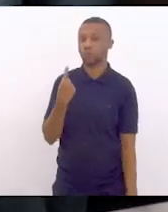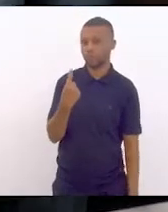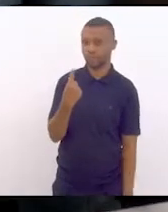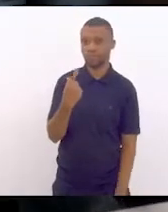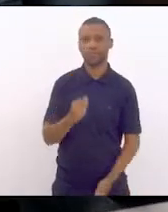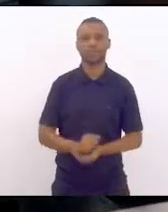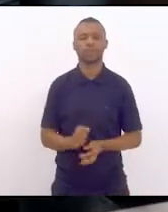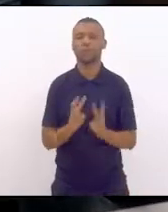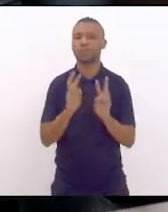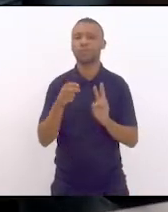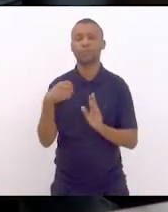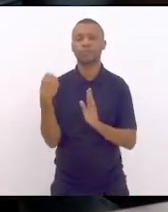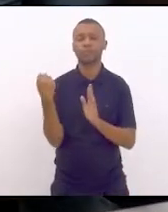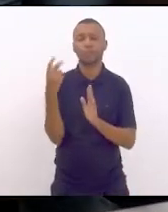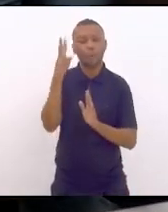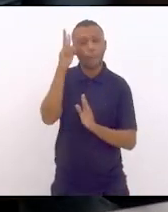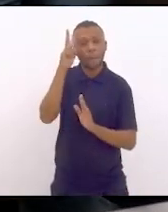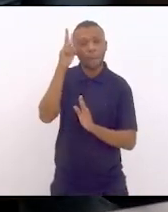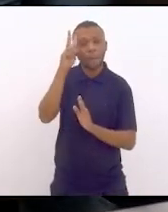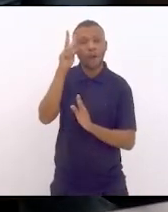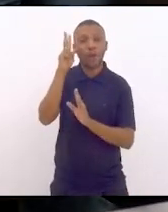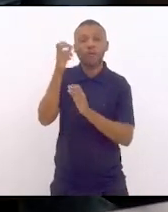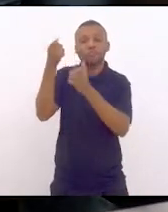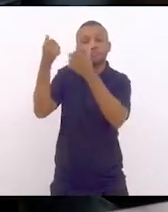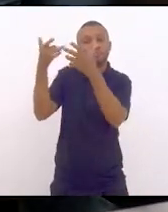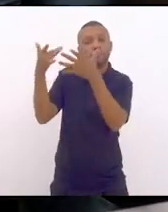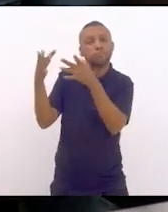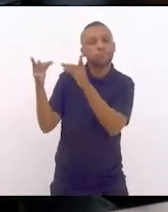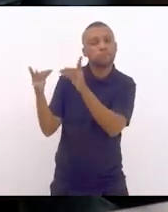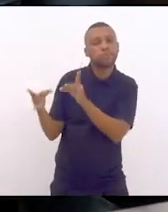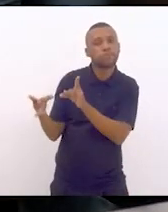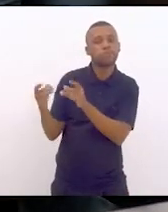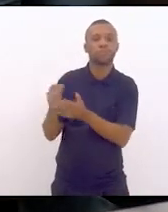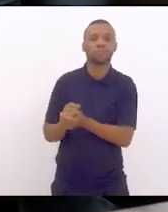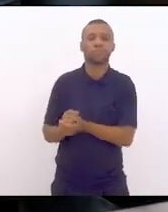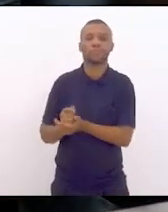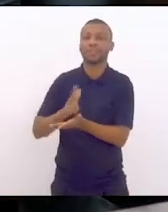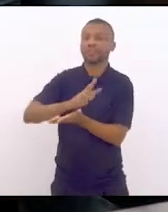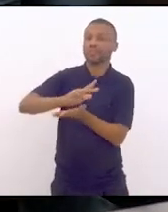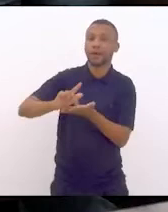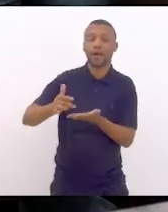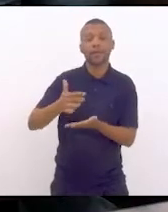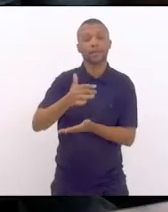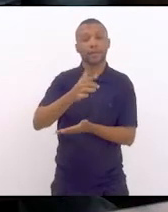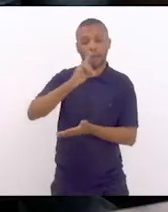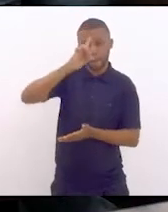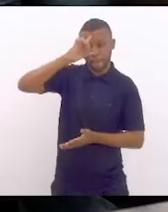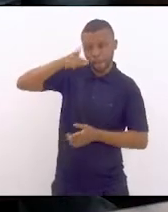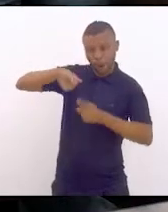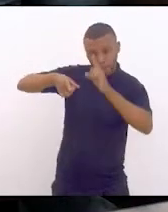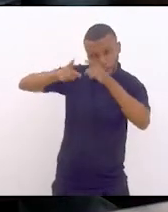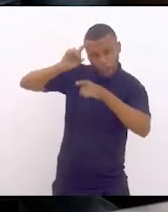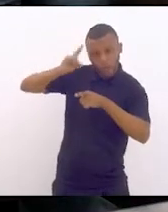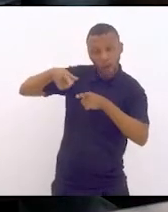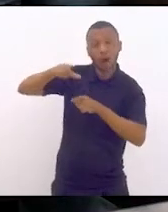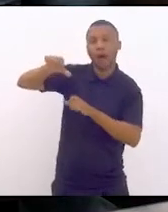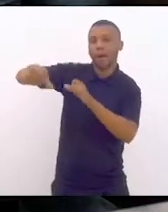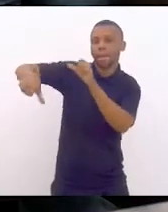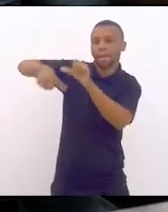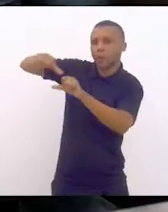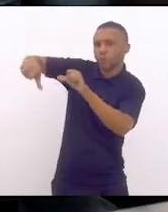ao memorial descritivo, alterando diversas coordenadas, isto é, ordenadas